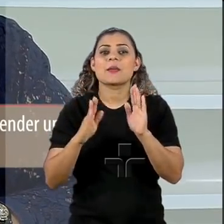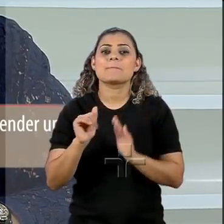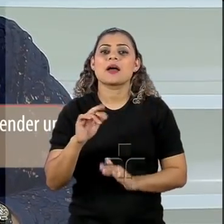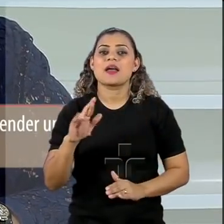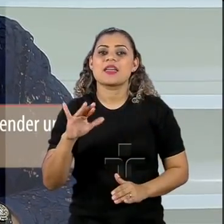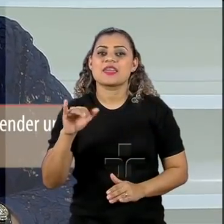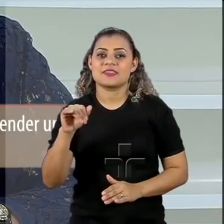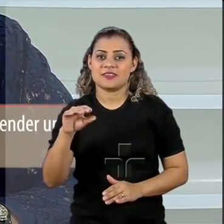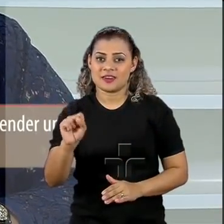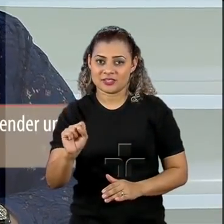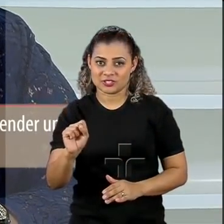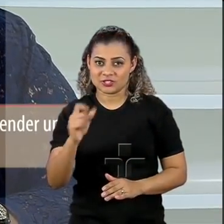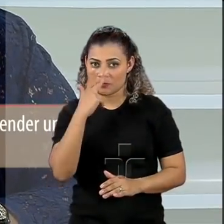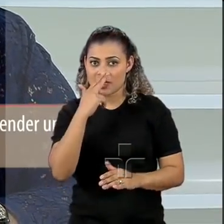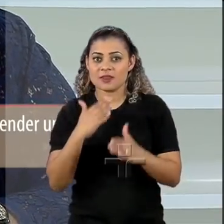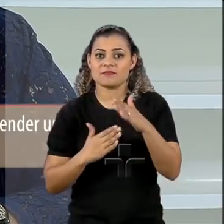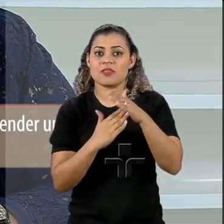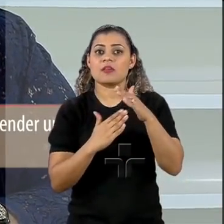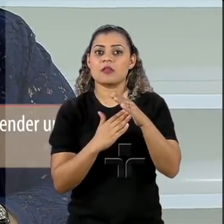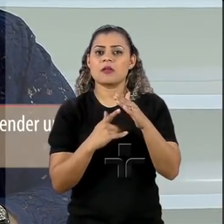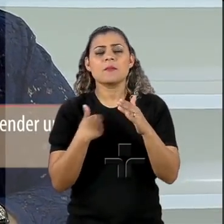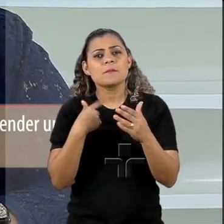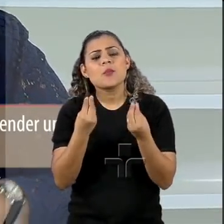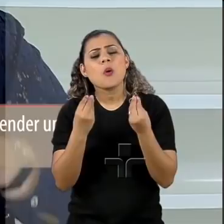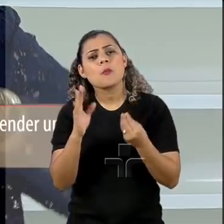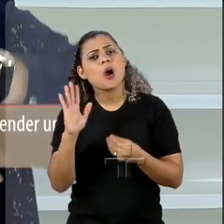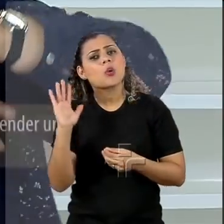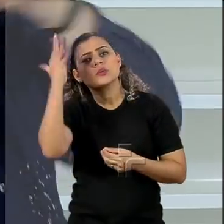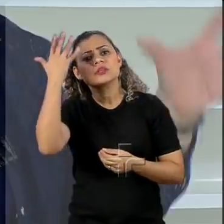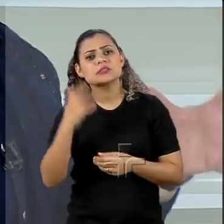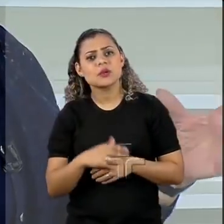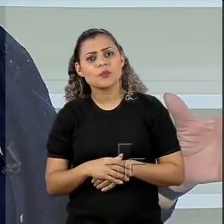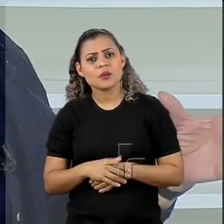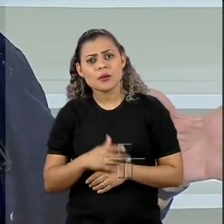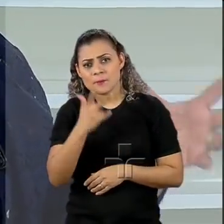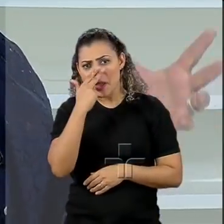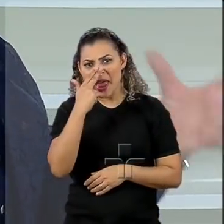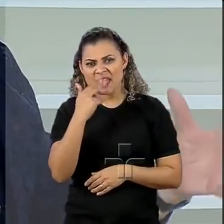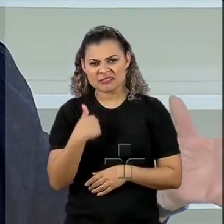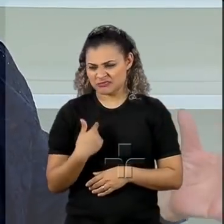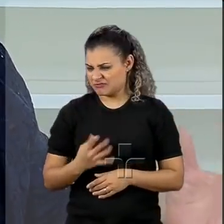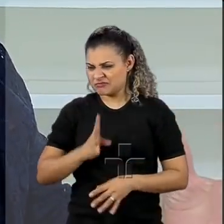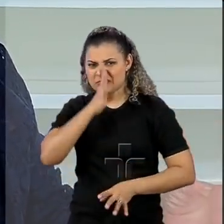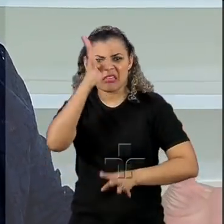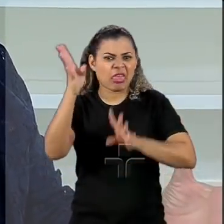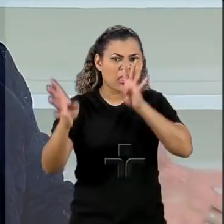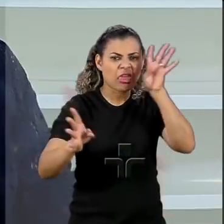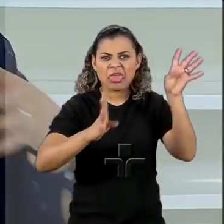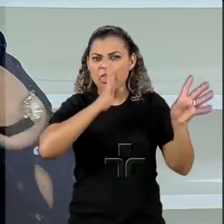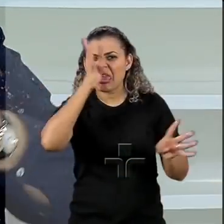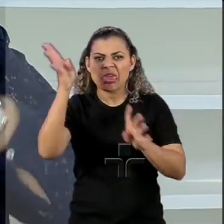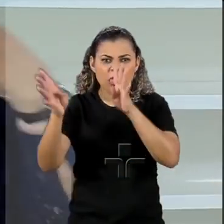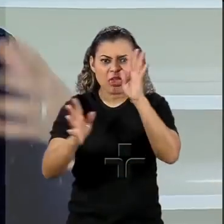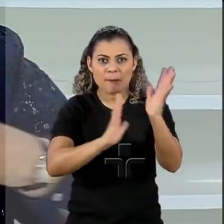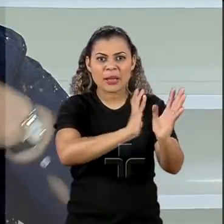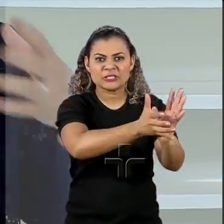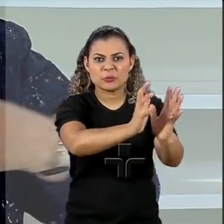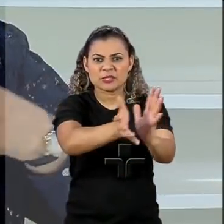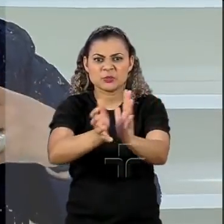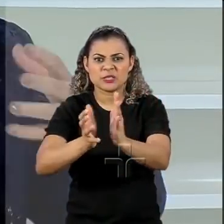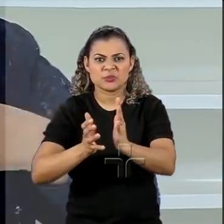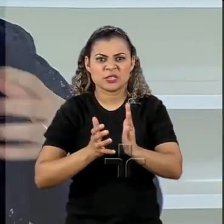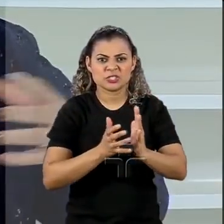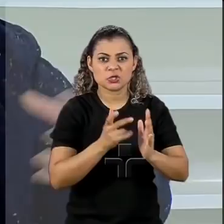a questão da cláusula de barreiras, que foi essa coxa de retalho desses partidos políticos que começaram